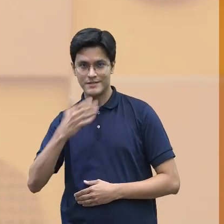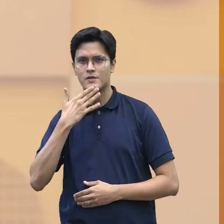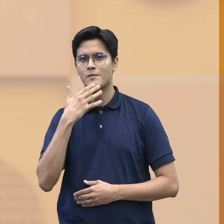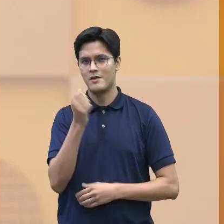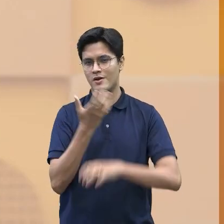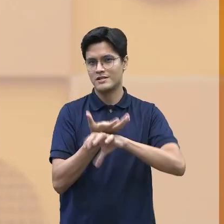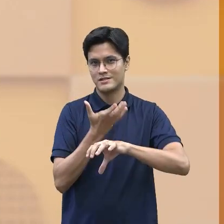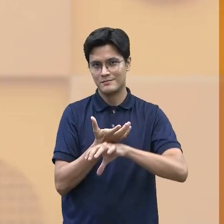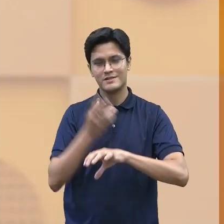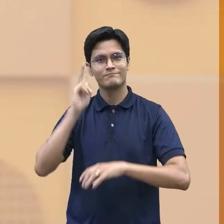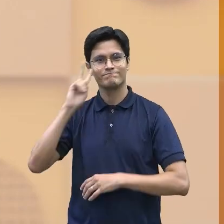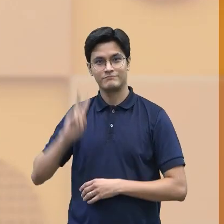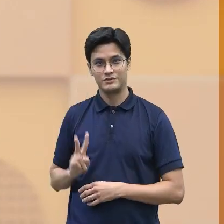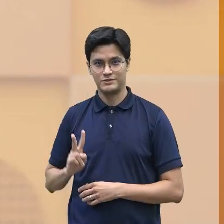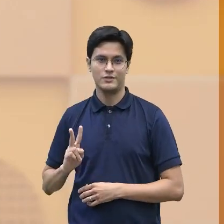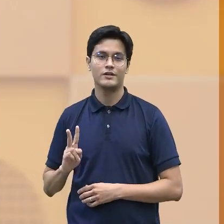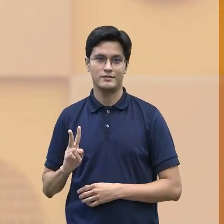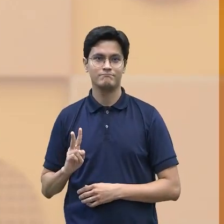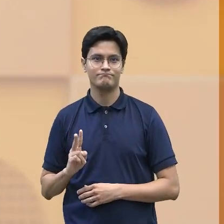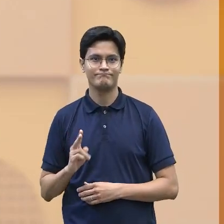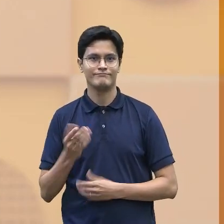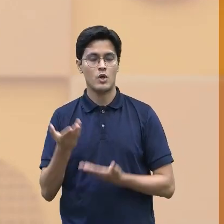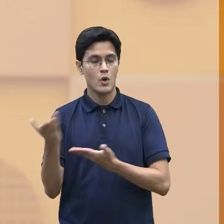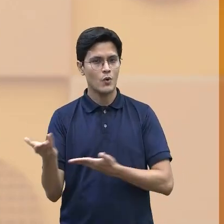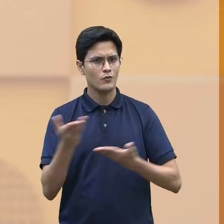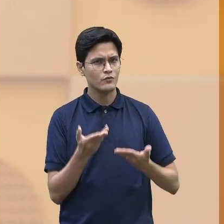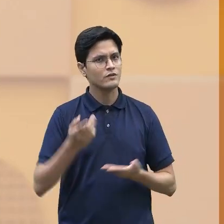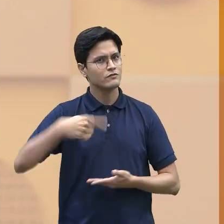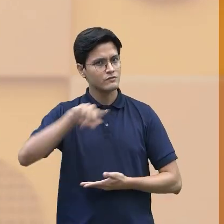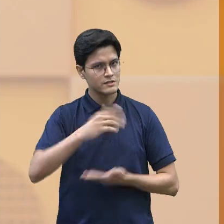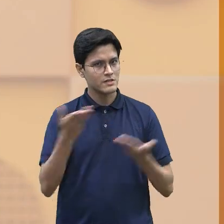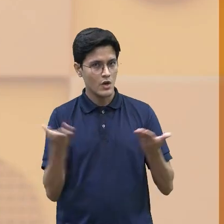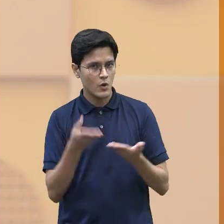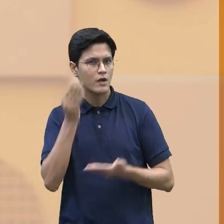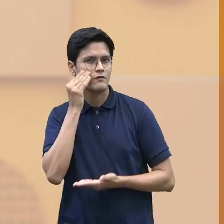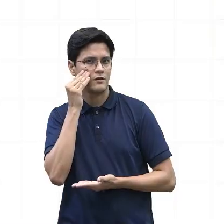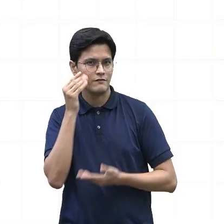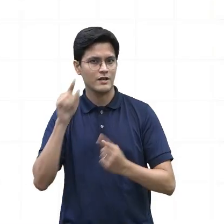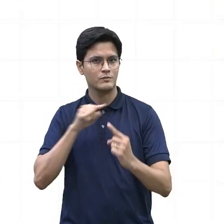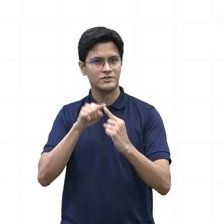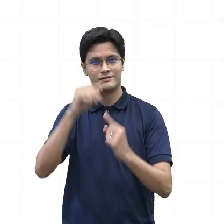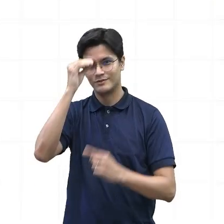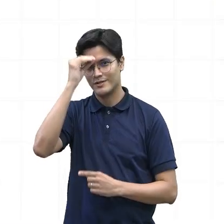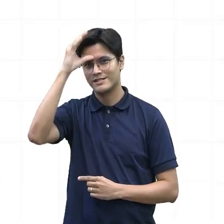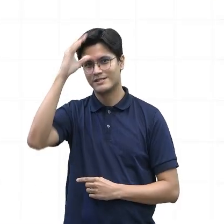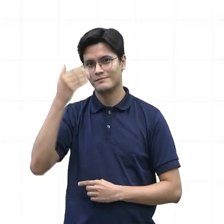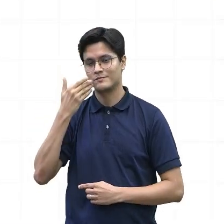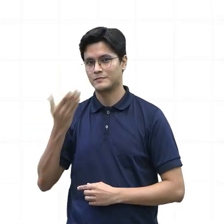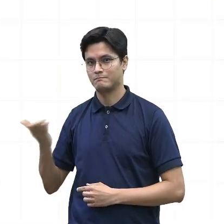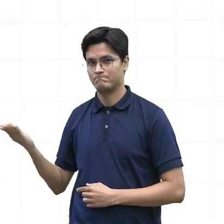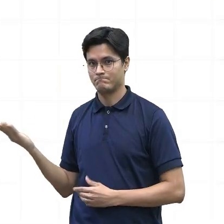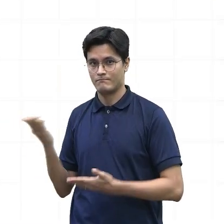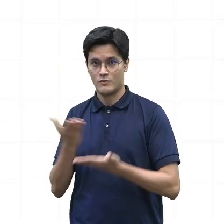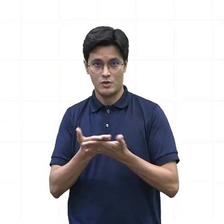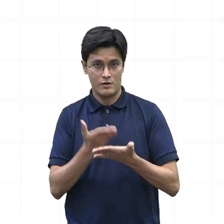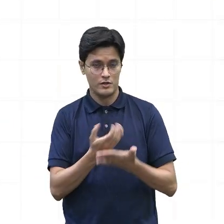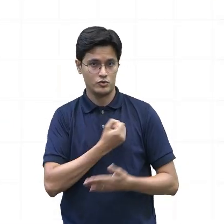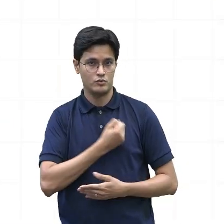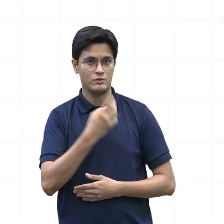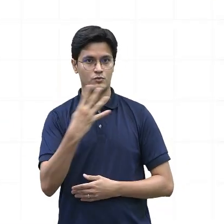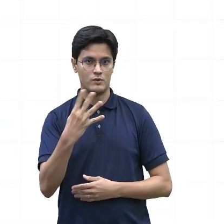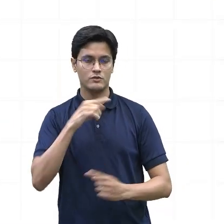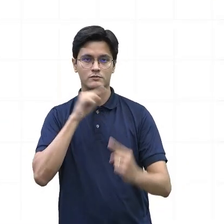curricular, que é História, e eu convido vocês a verificar o objeto de conhecimento. Aula 4, objeto